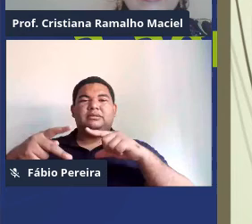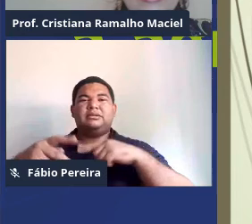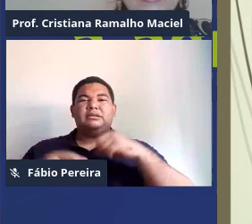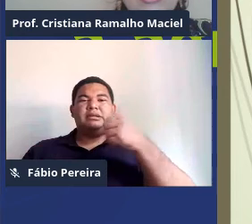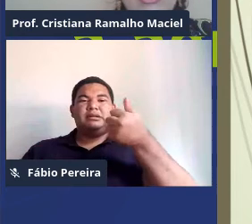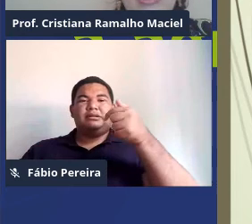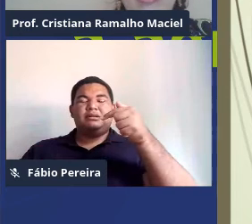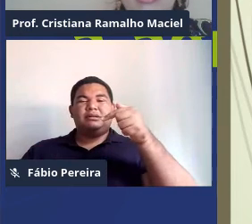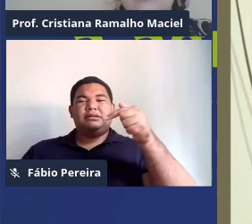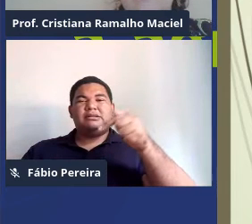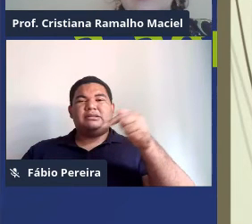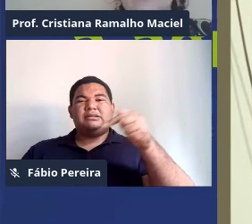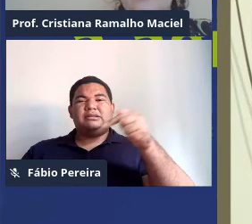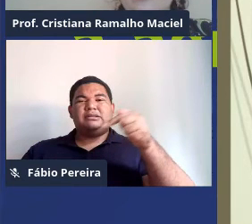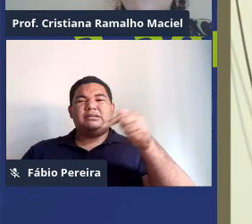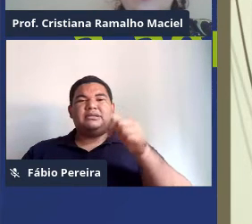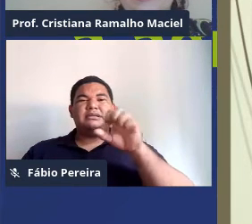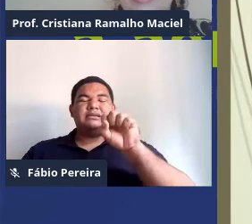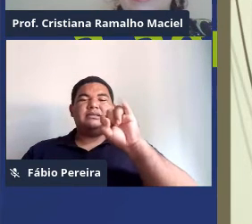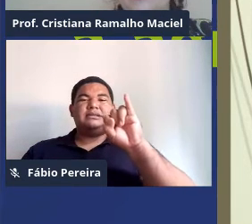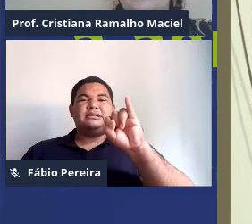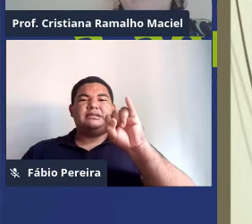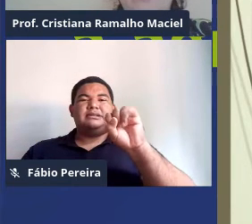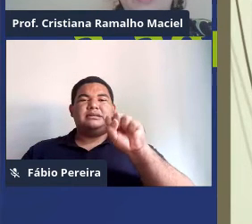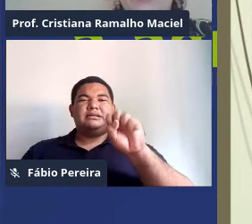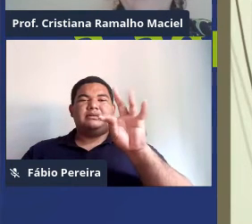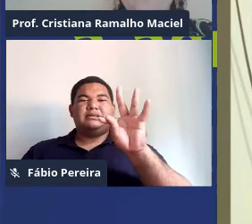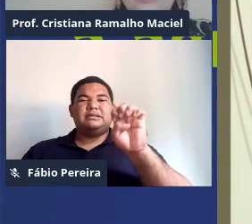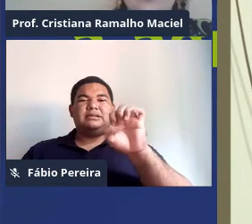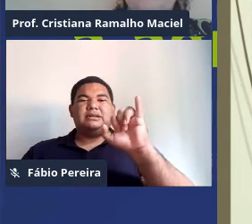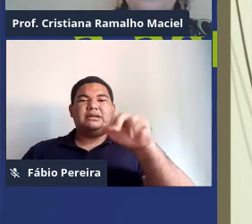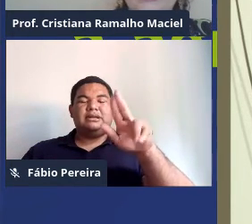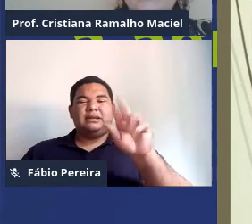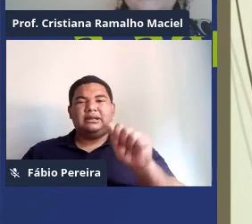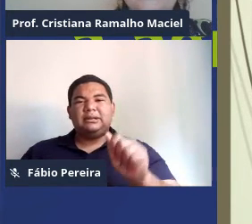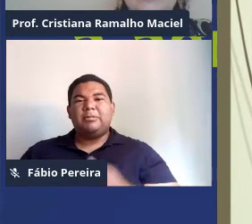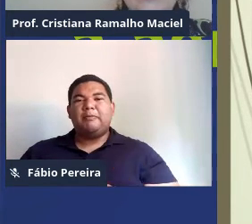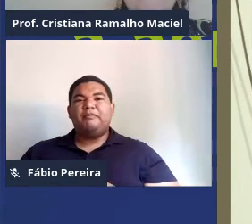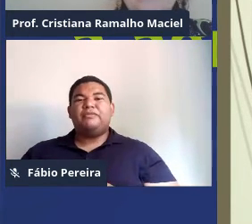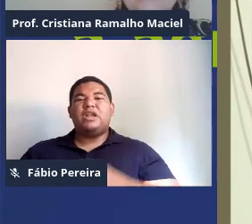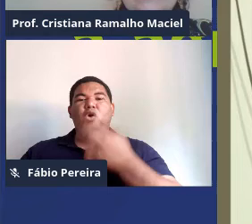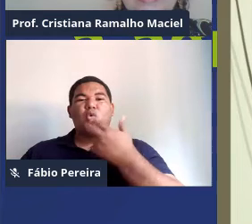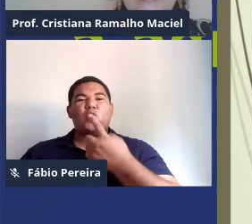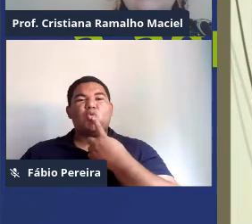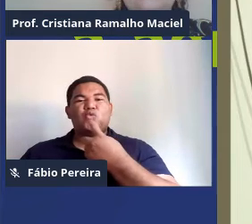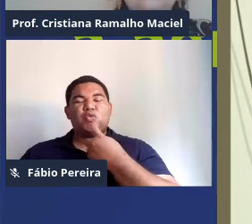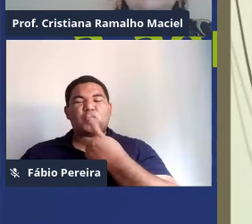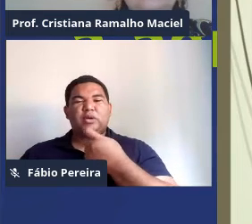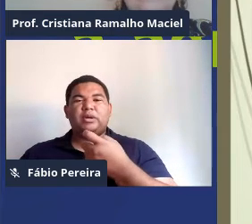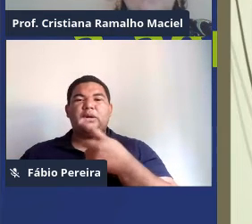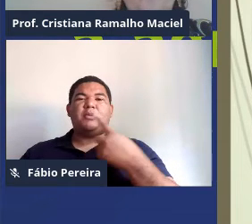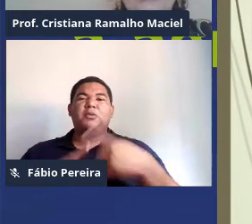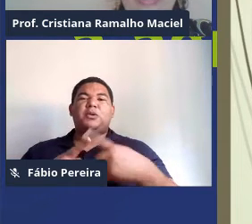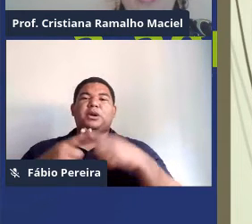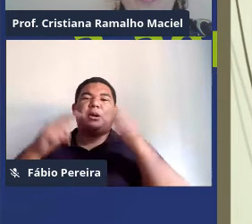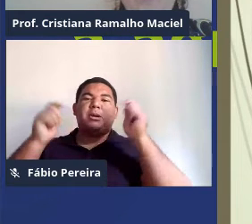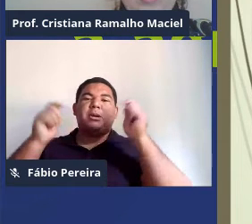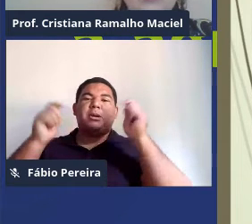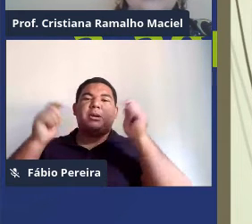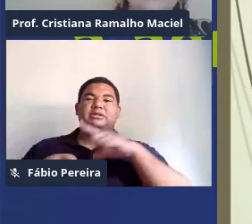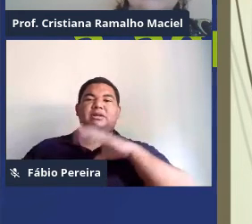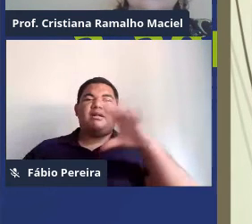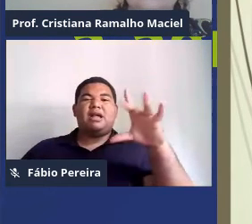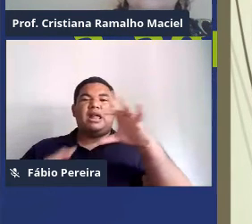O que é que essas cisteínas fazem? Por que é que eu pintei elas de vermelho? Porque elas têm a capacidade de se ligar ao